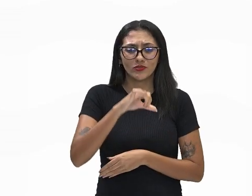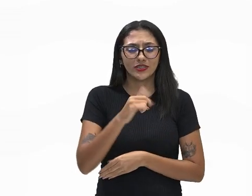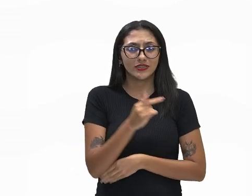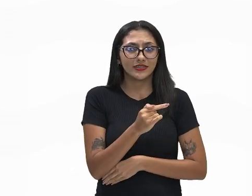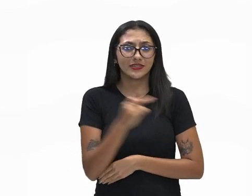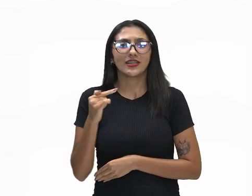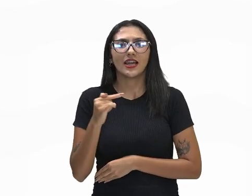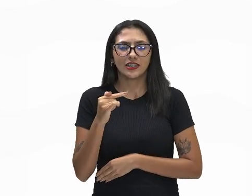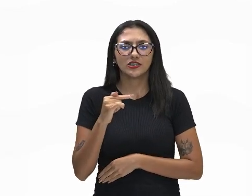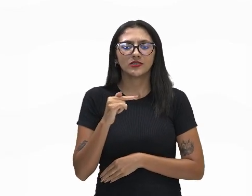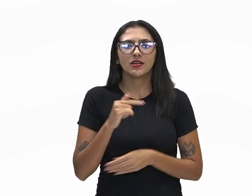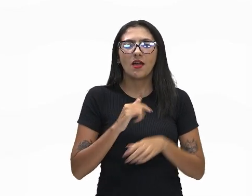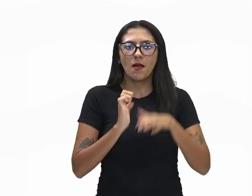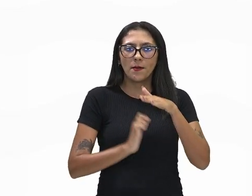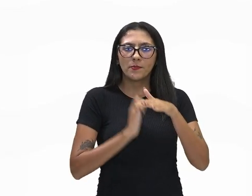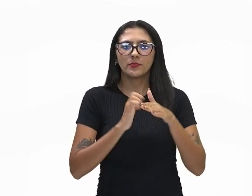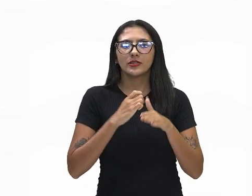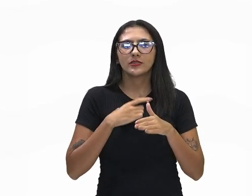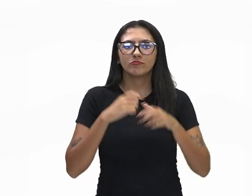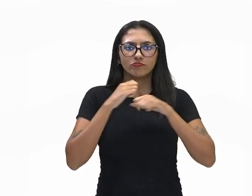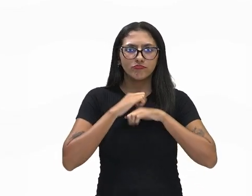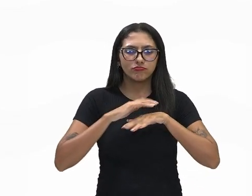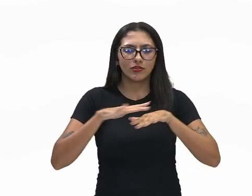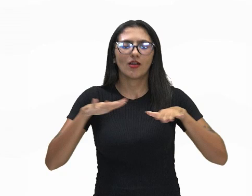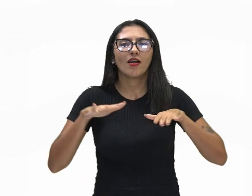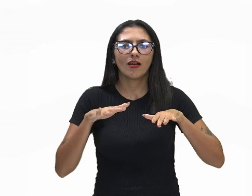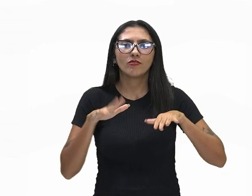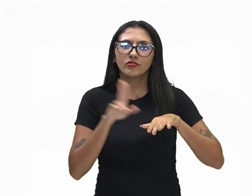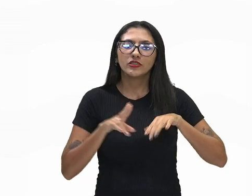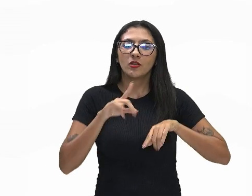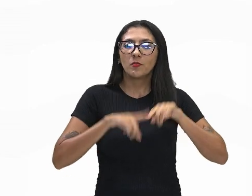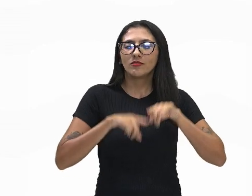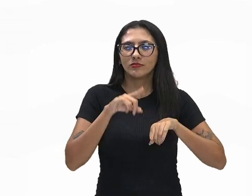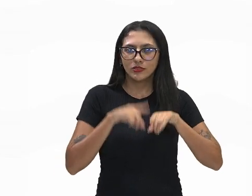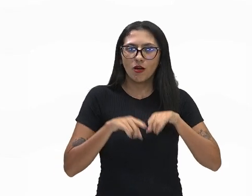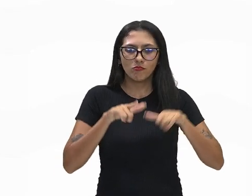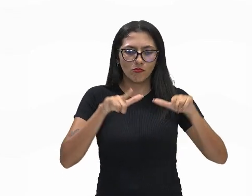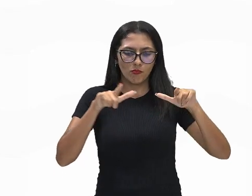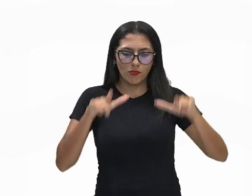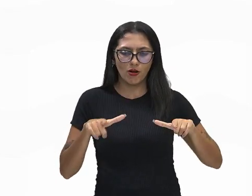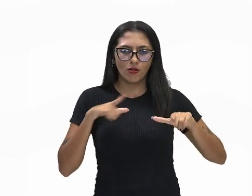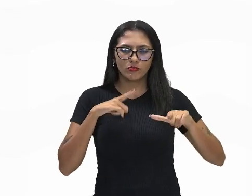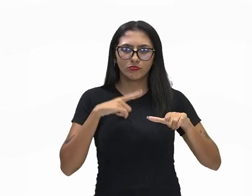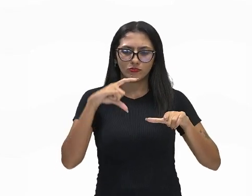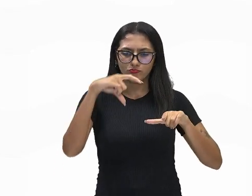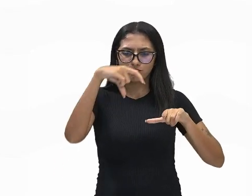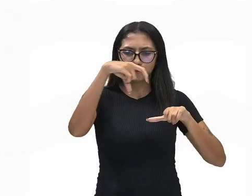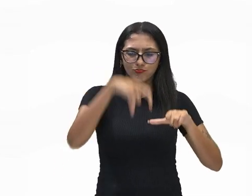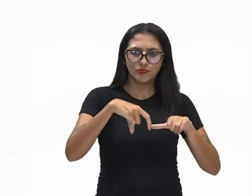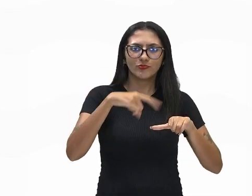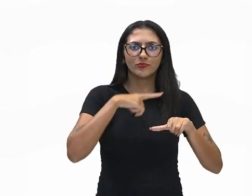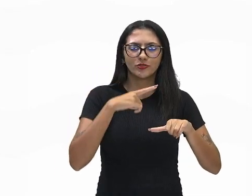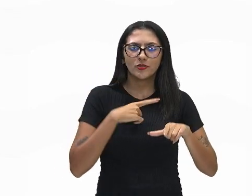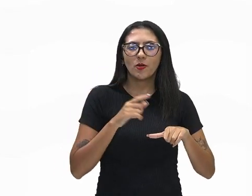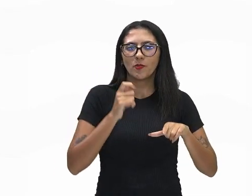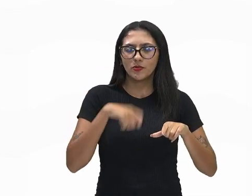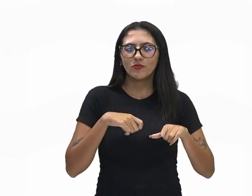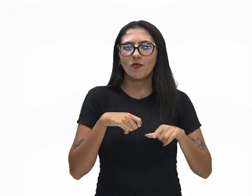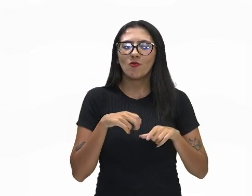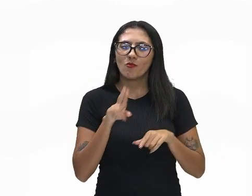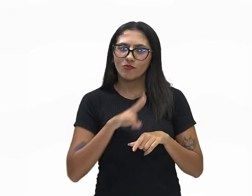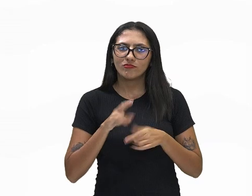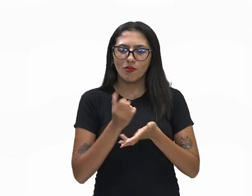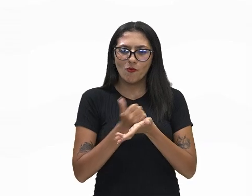Atari lançou um console com cartuchos removíveis, que talvez as gerações mais antigas, né, o pai, o avô